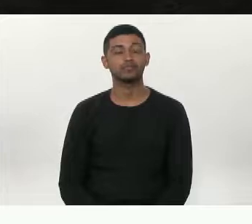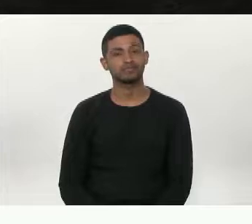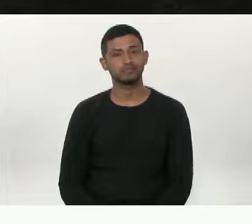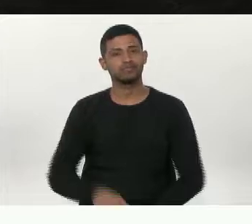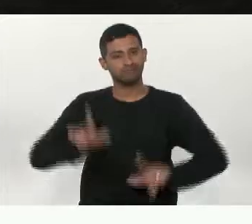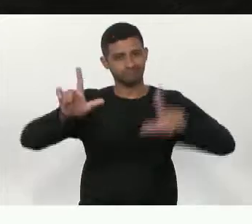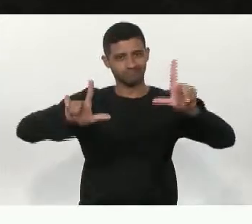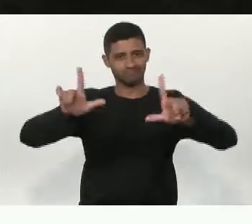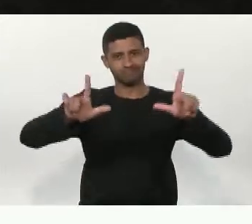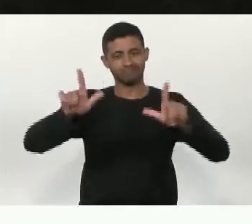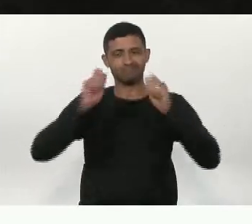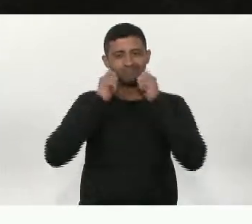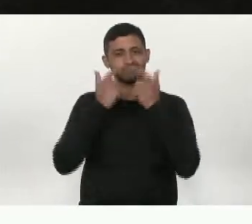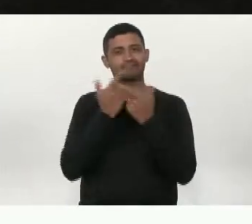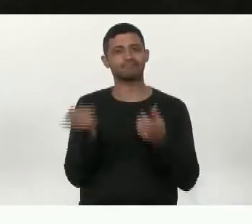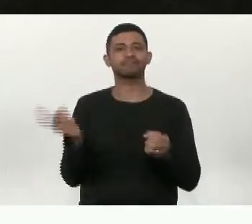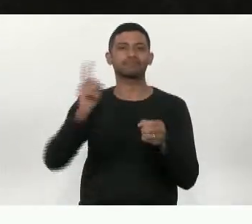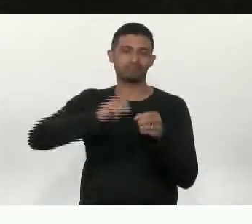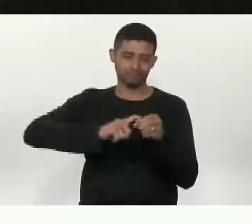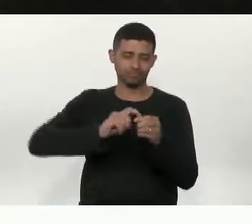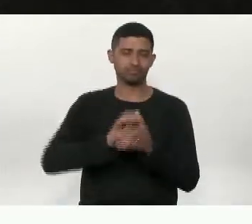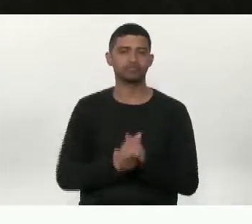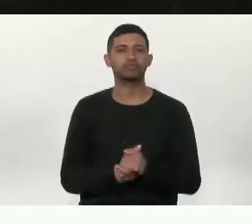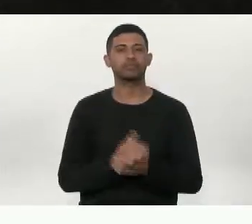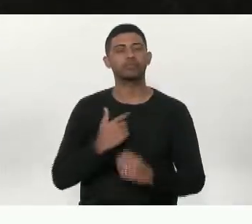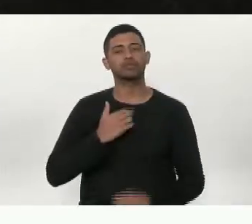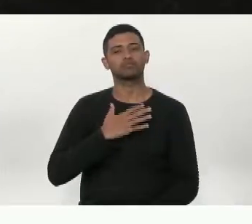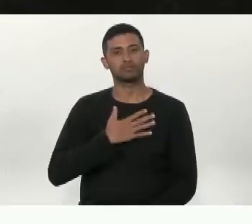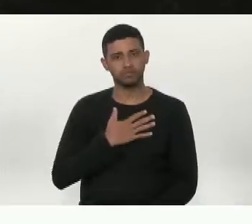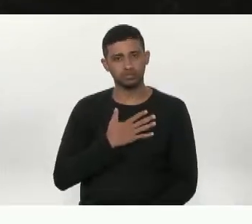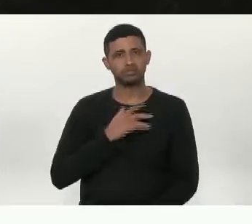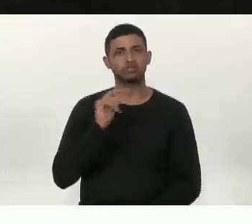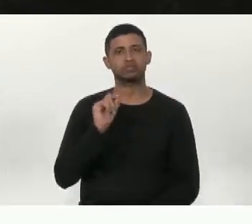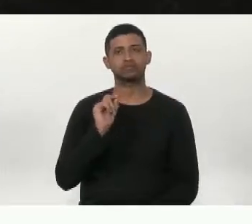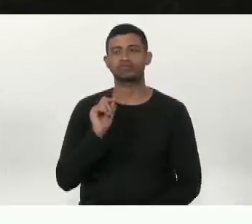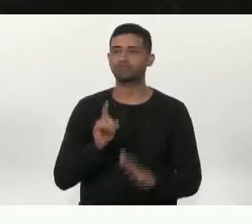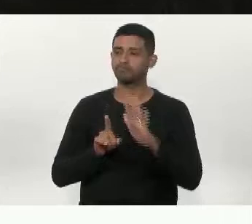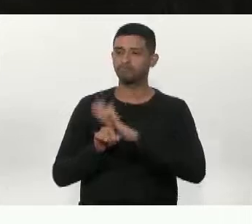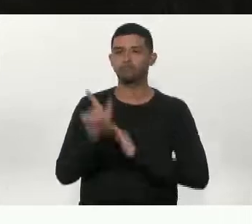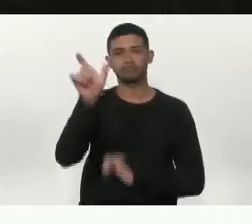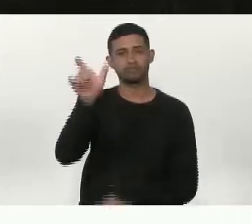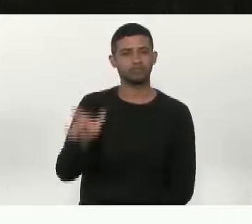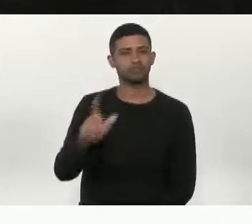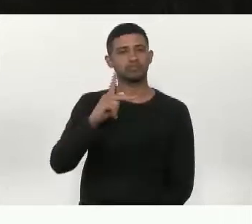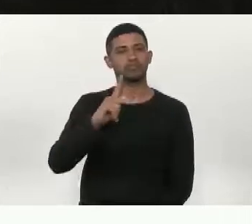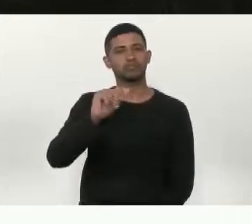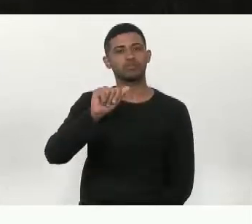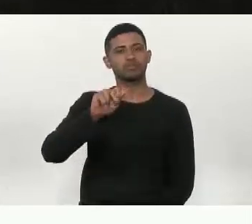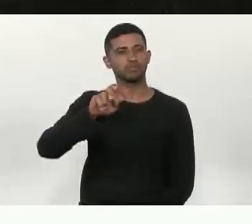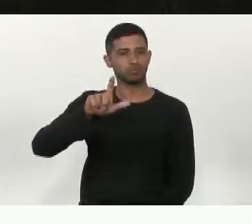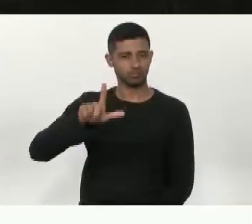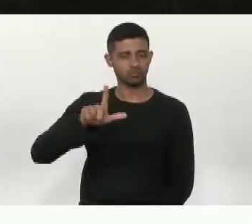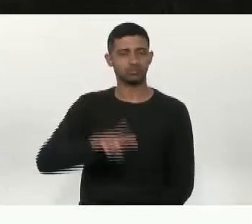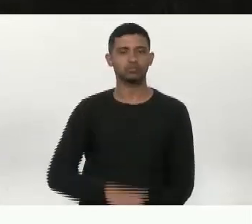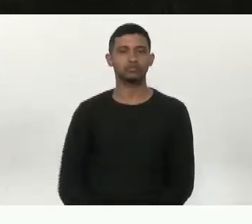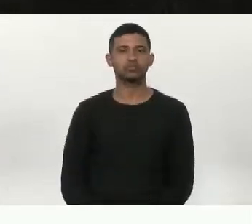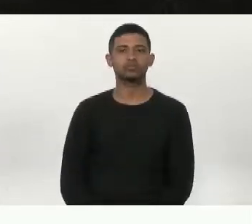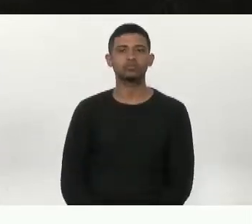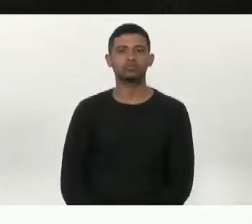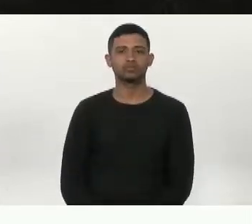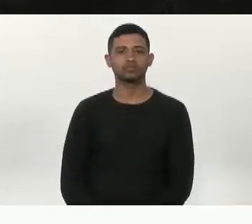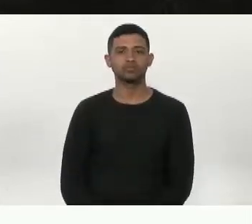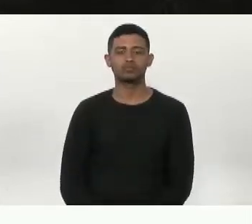restabelecida a transmissão da TV Alerj, eu gostaria de perguntar ao Dr. Paul o que o